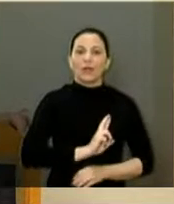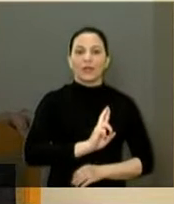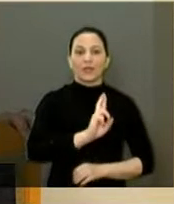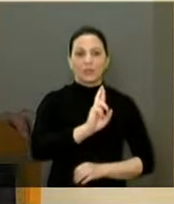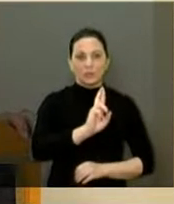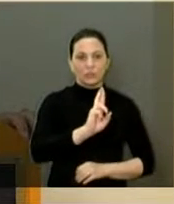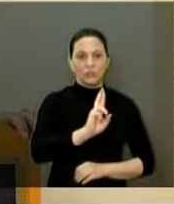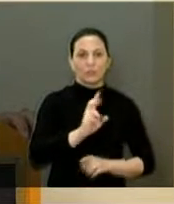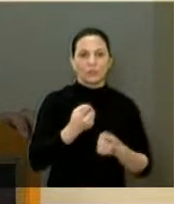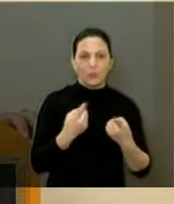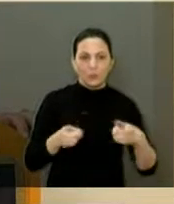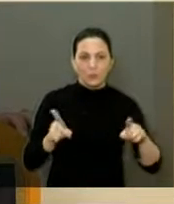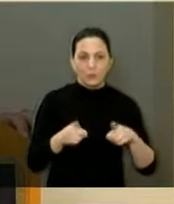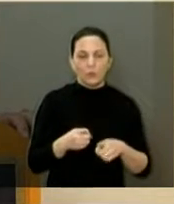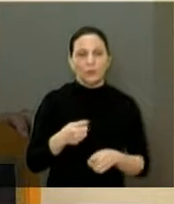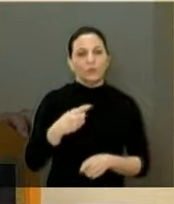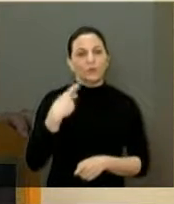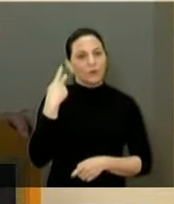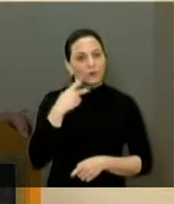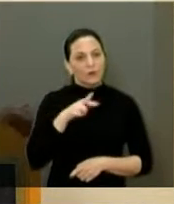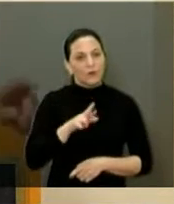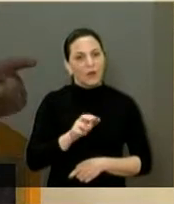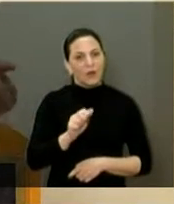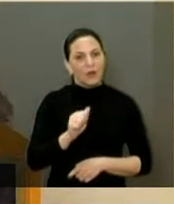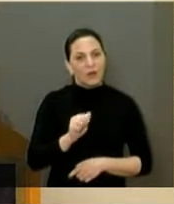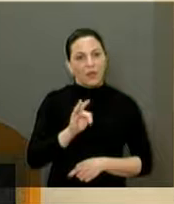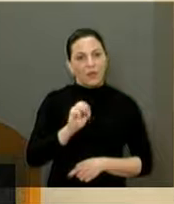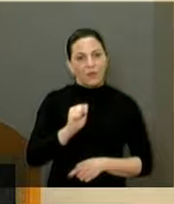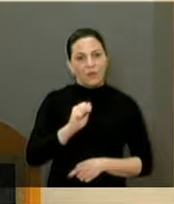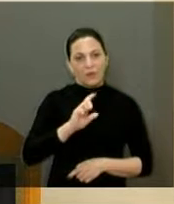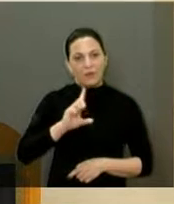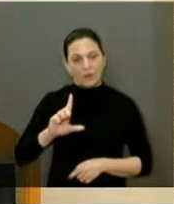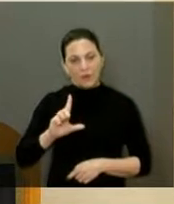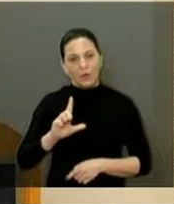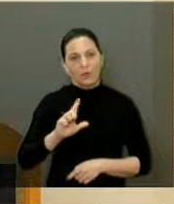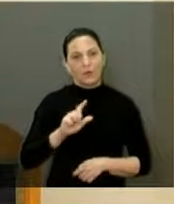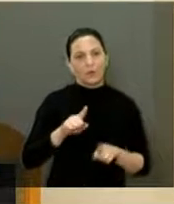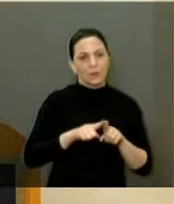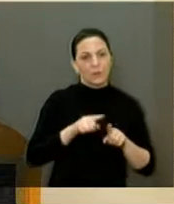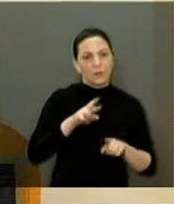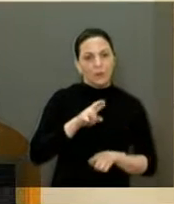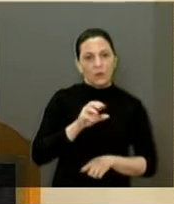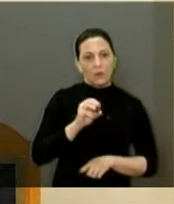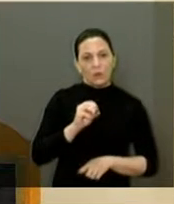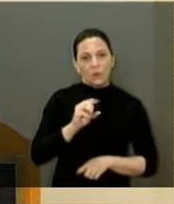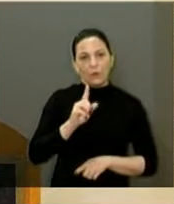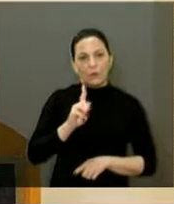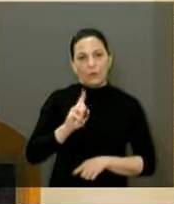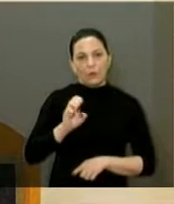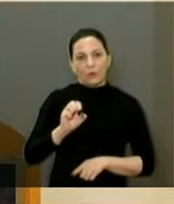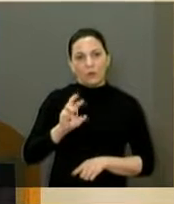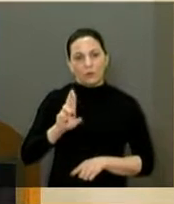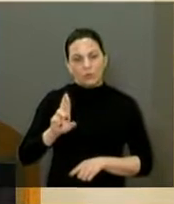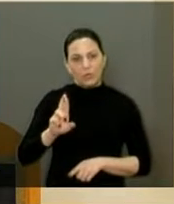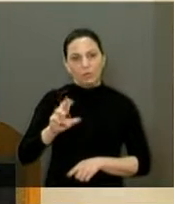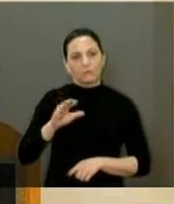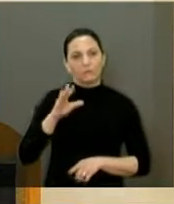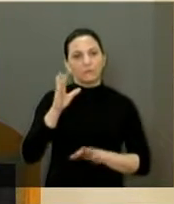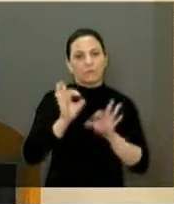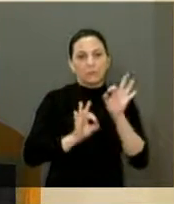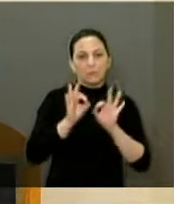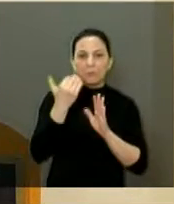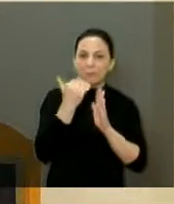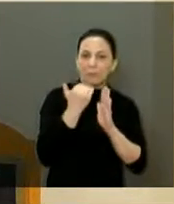barbieri estava ali o vereador rafael de angeli e roger mendes também estava conosco e lhe lançamento da grade negócio foi muito bom